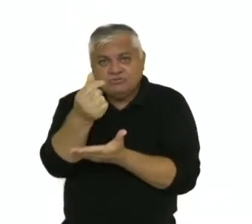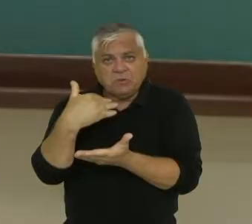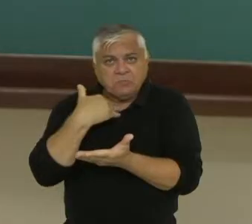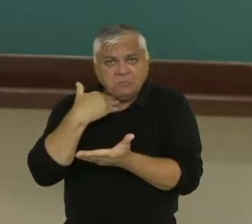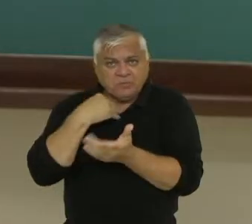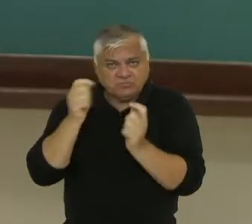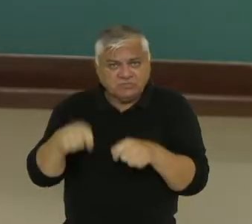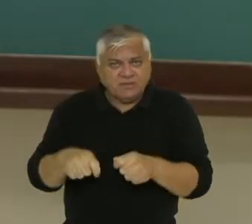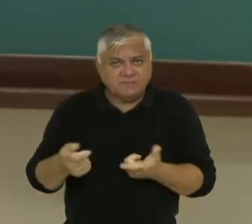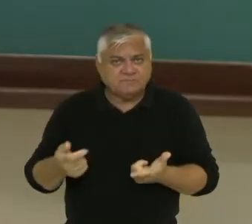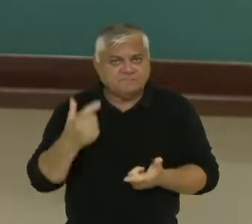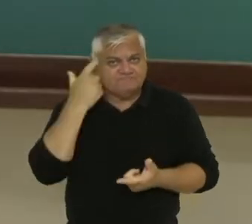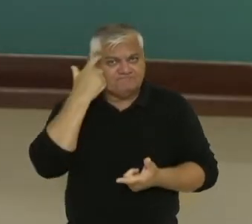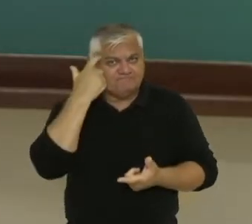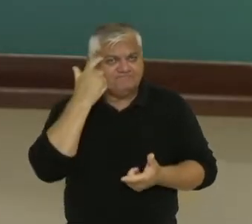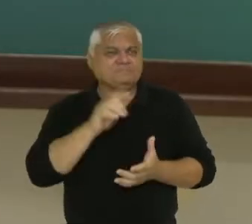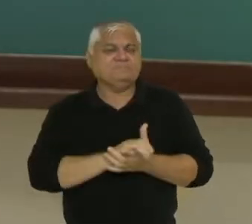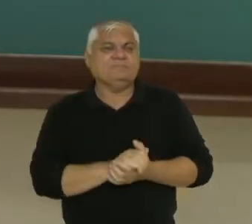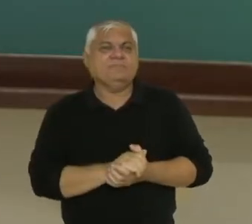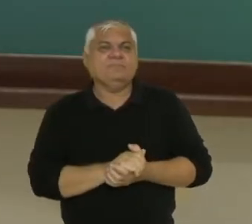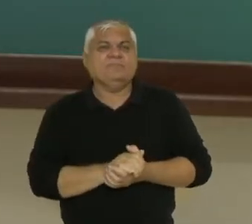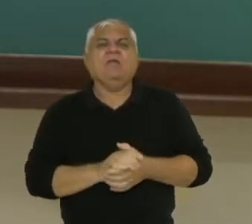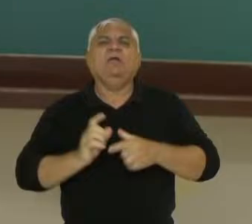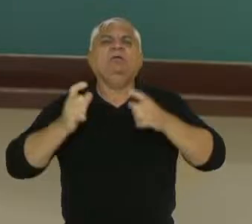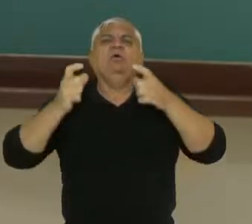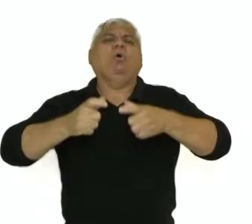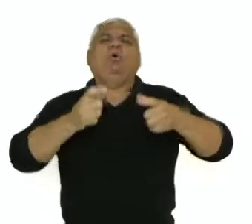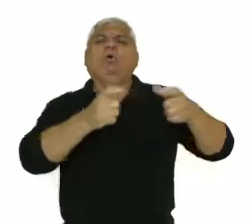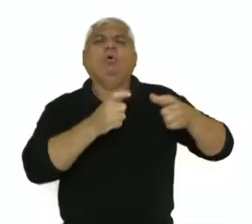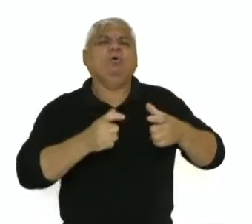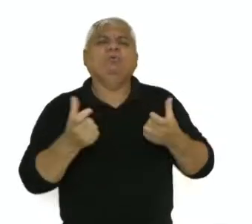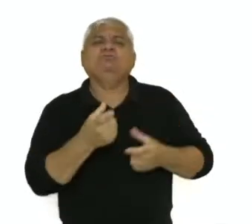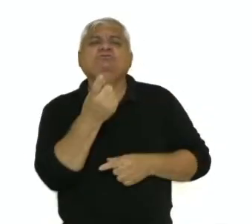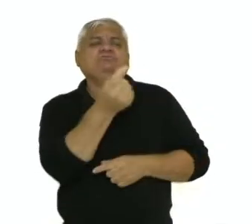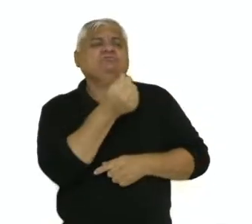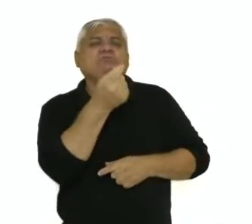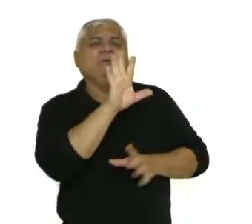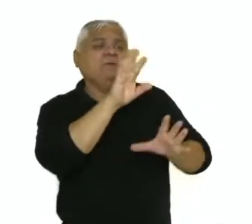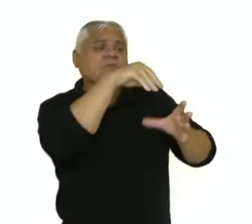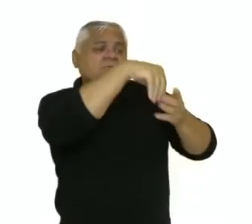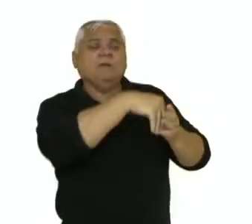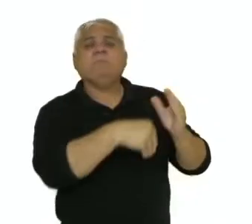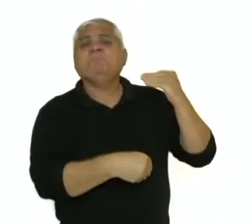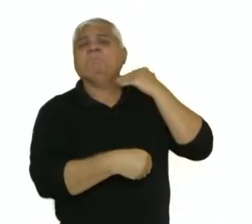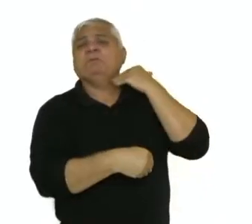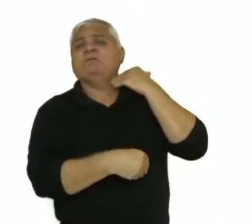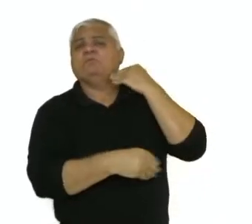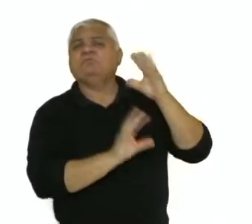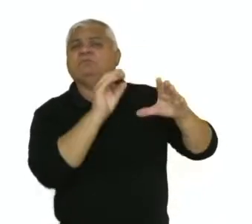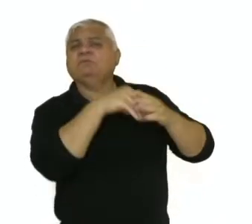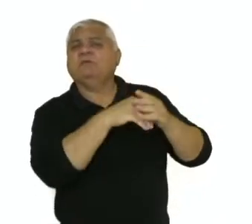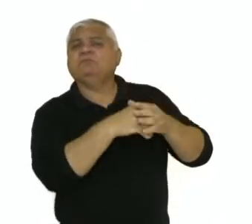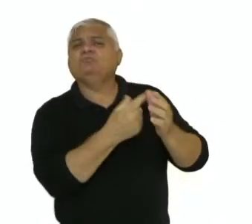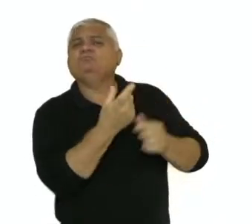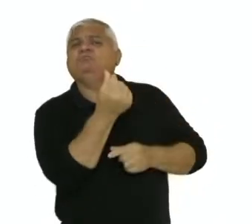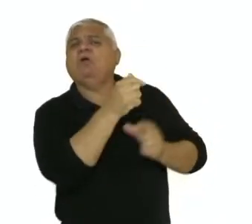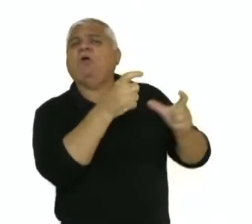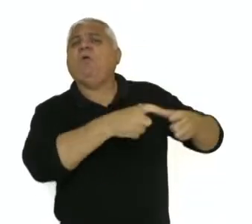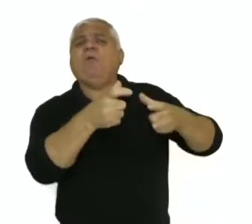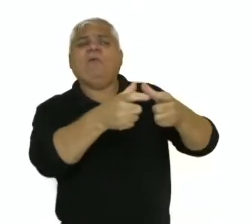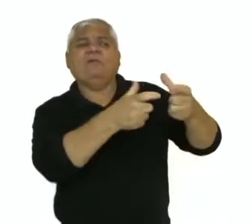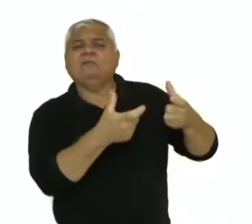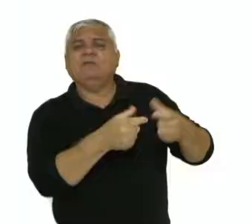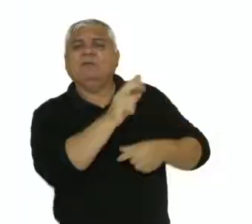Vamos pensar um pouquinho? De onde você acha que vem o dinheiro que os bancos utilizam para emprestar